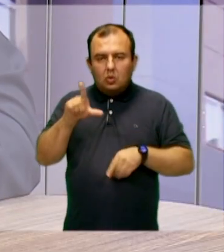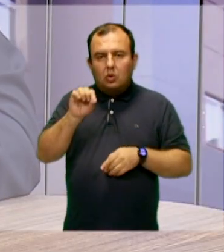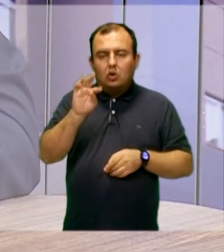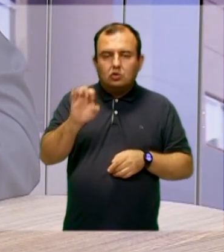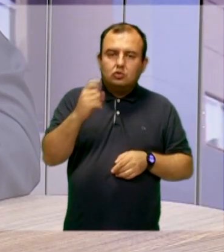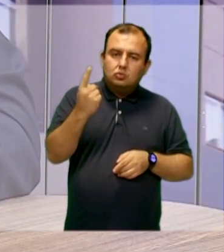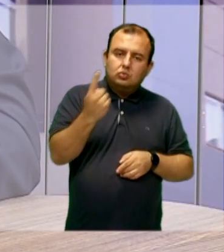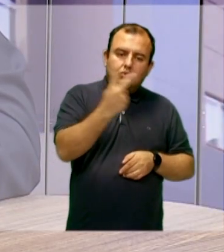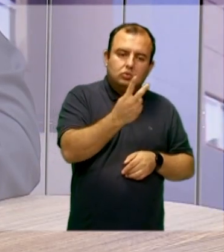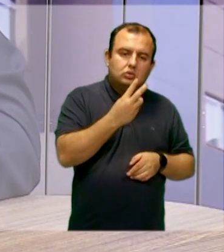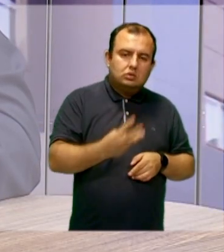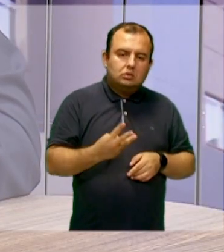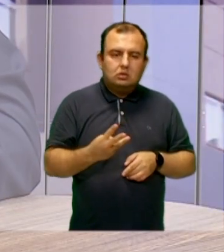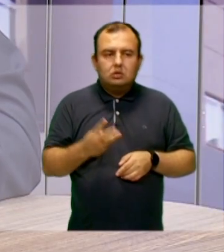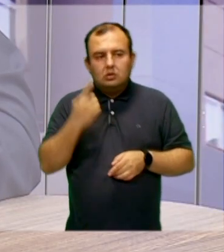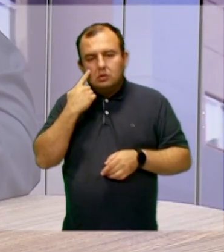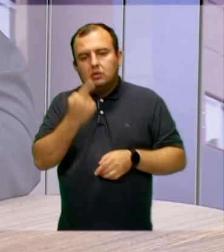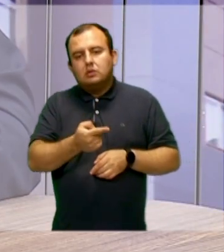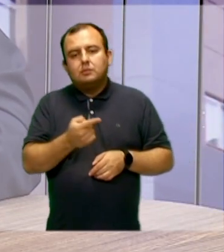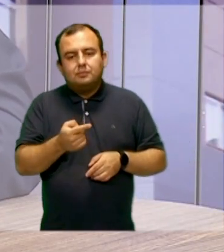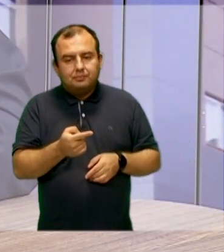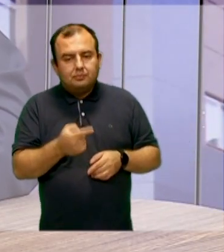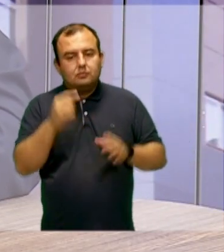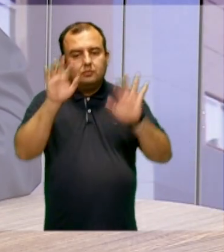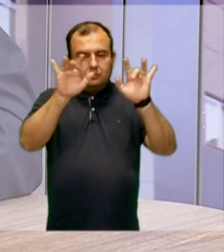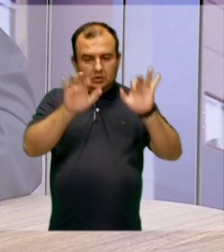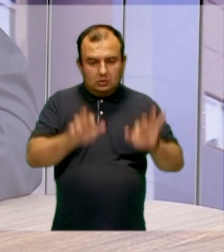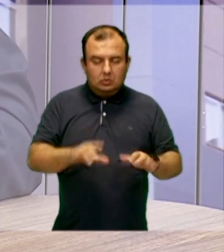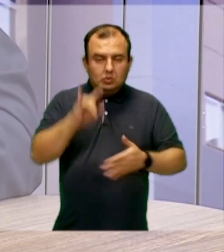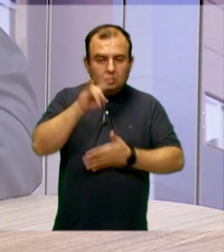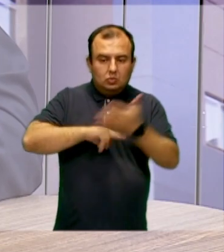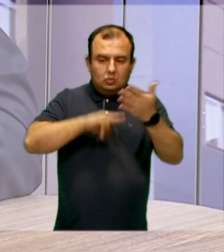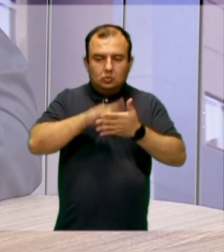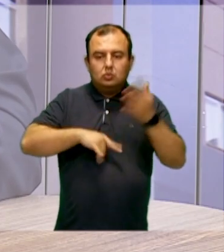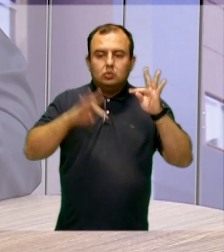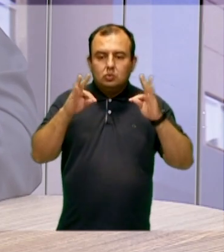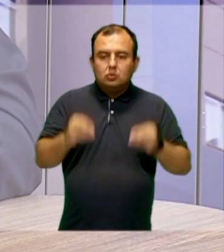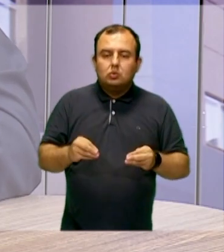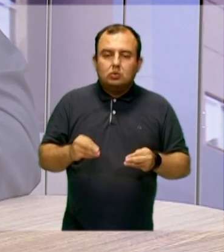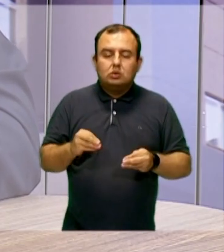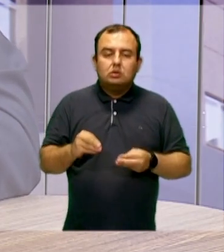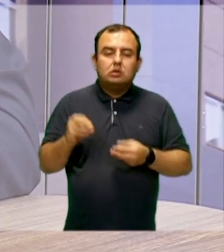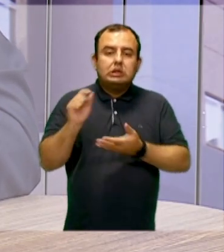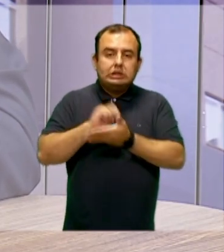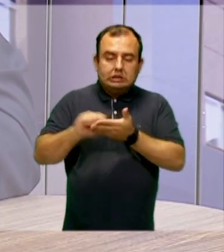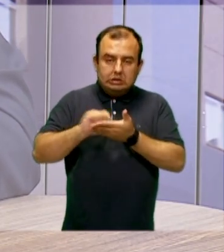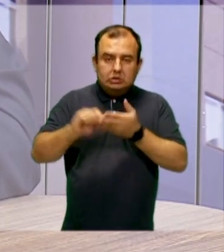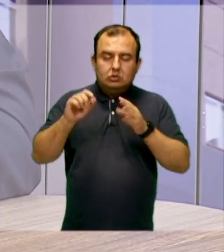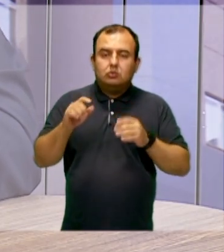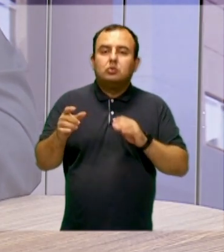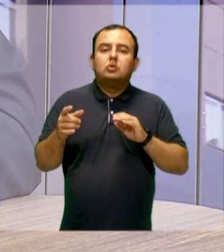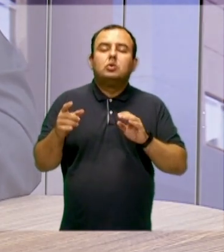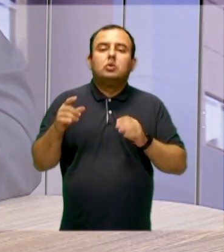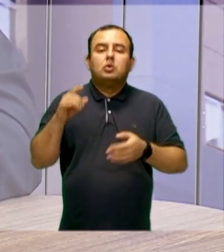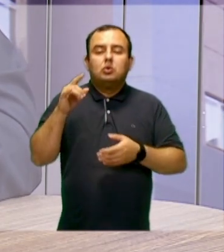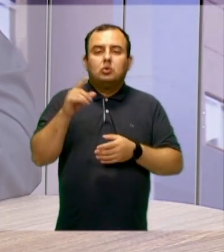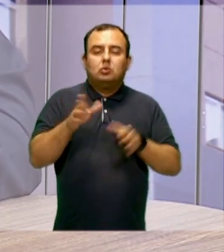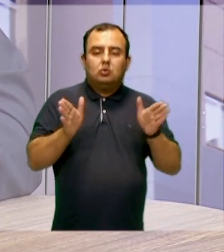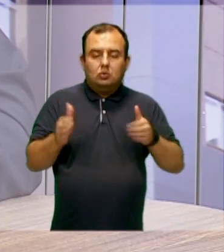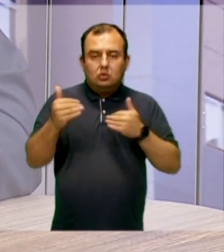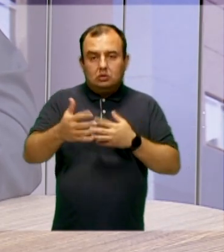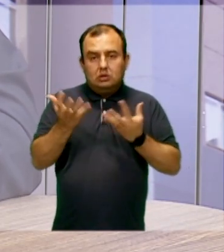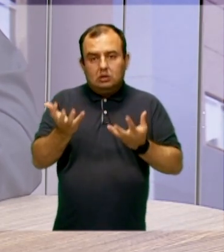3. Então, a entidade, ela pega aquilo ali, ela preenche toda a documentação que pede no edital, escreve o lote que ela quer e entrega lá